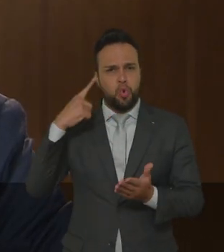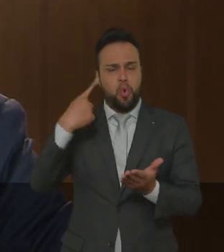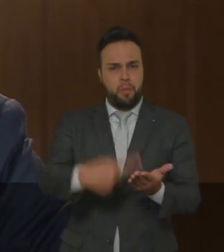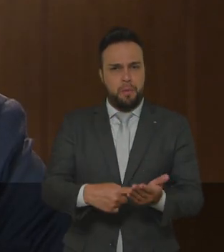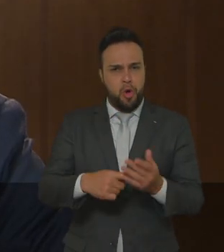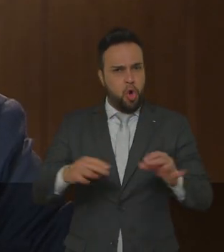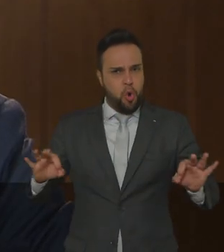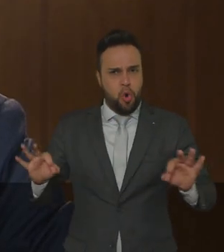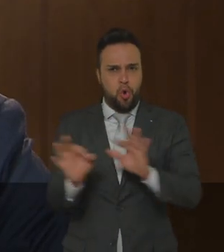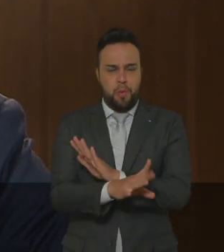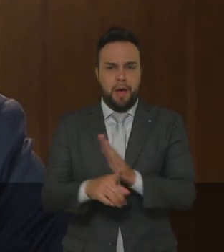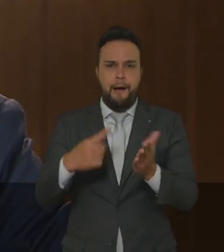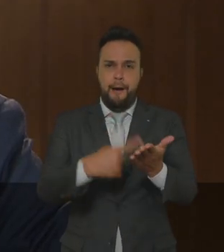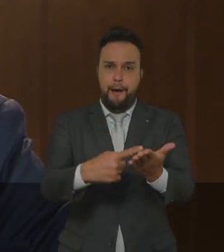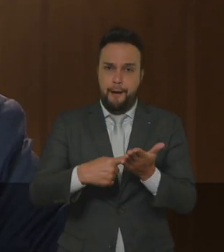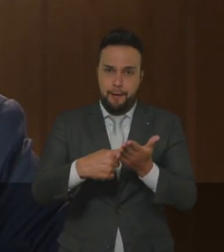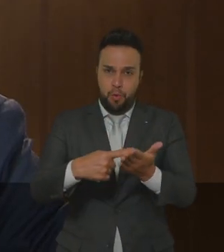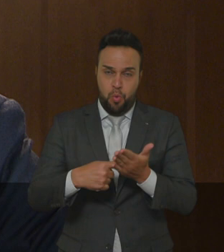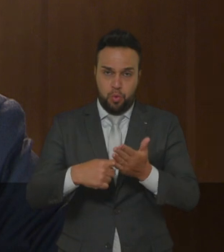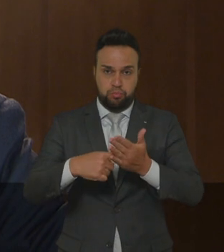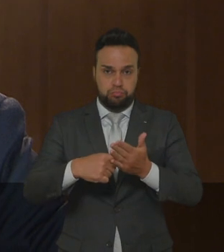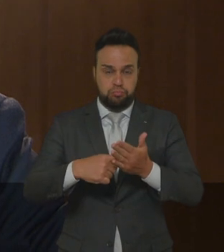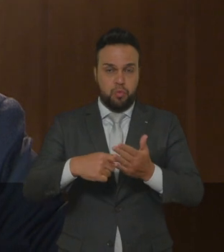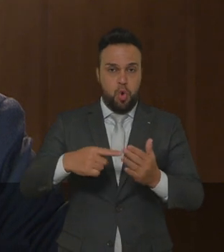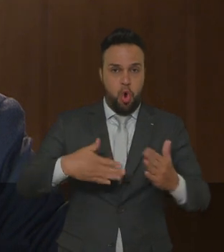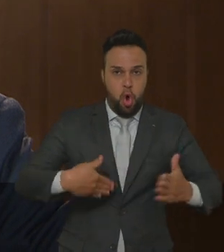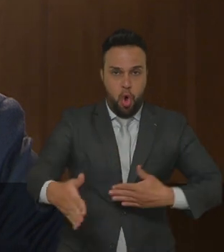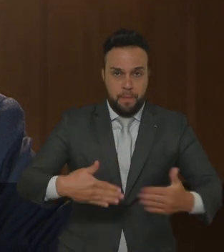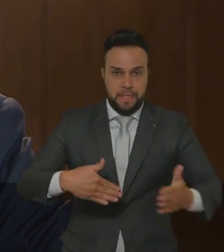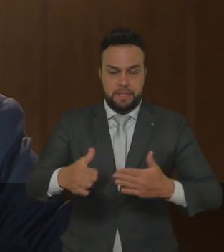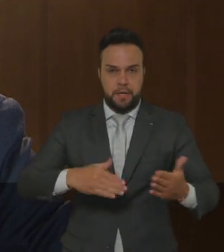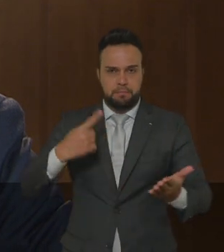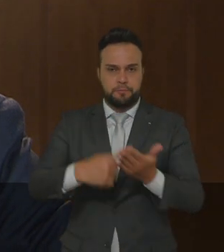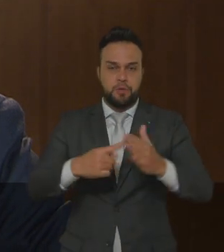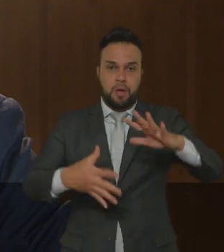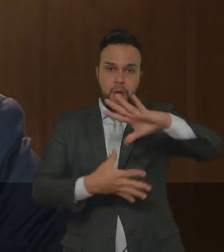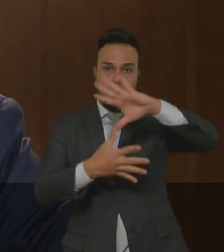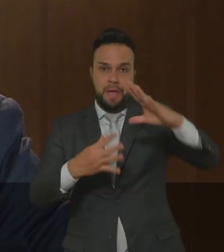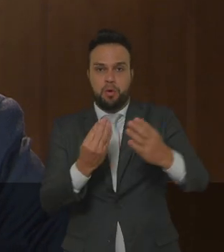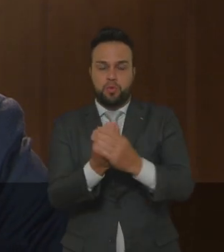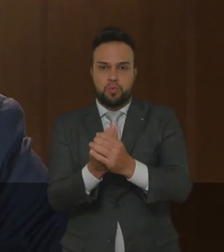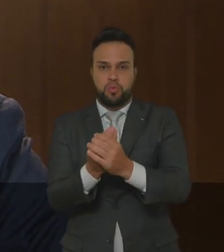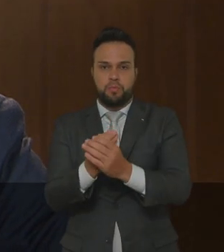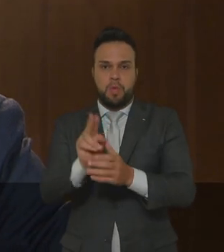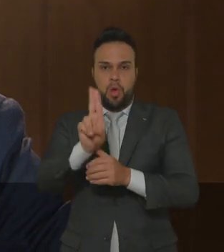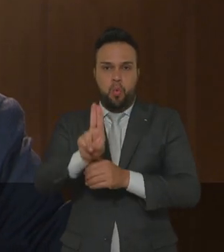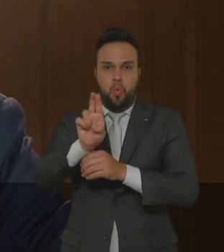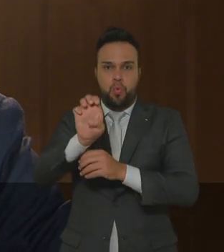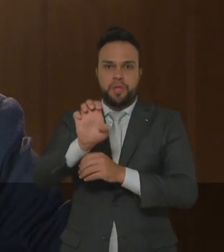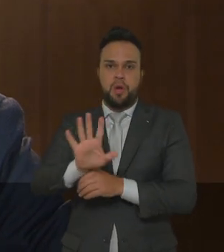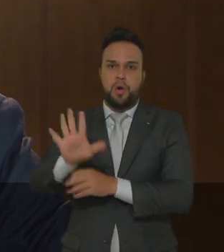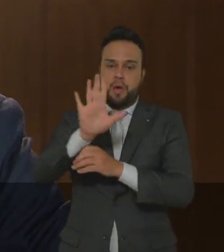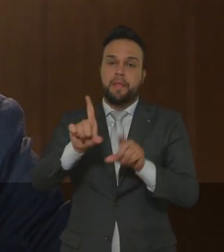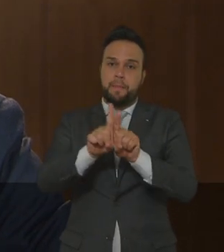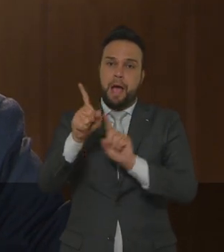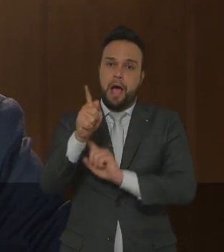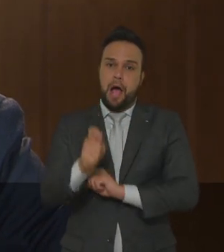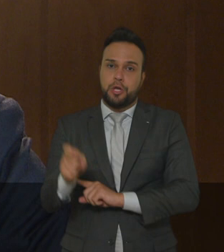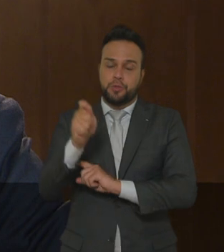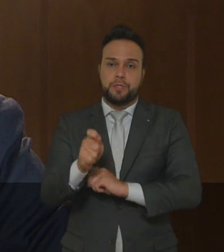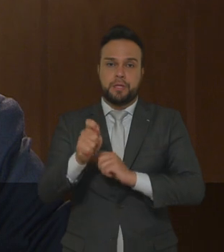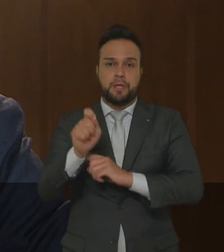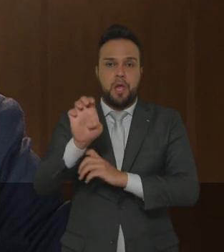comprometidos com a conclusão dos acordos comerciais firmados entre o Mercosul EA União Europeia e com